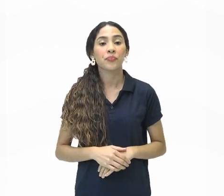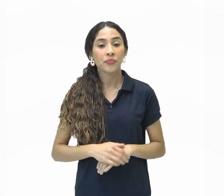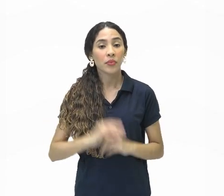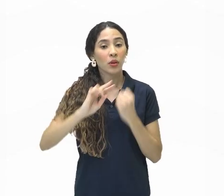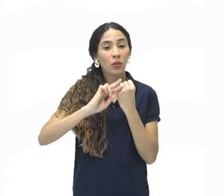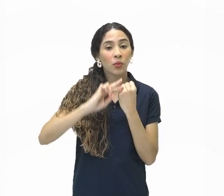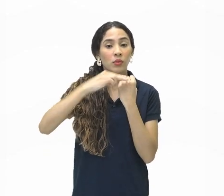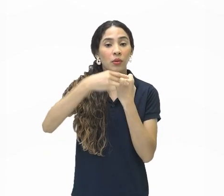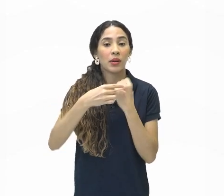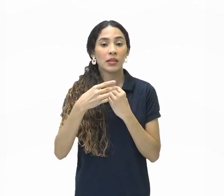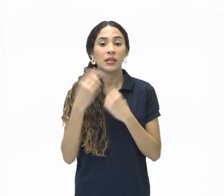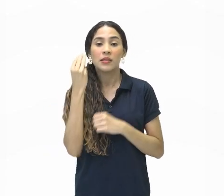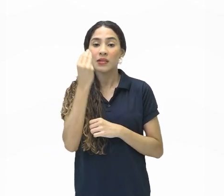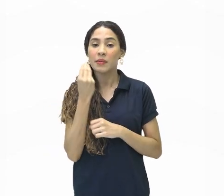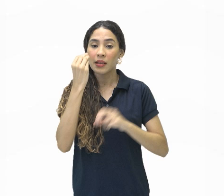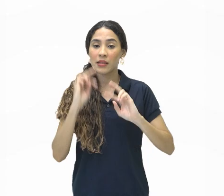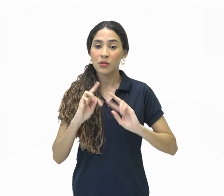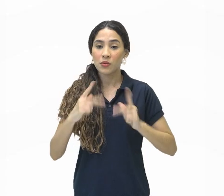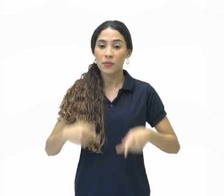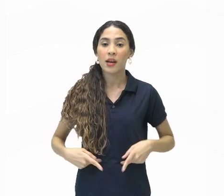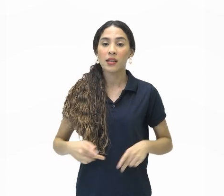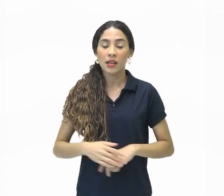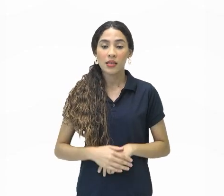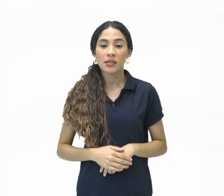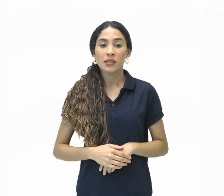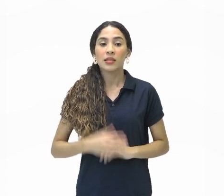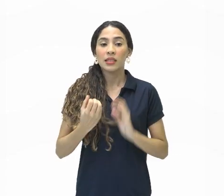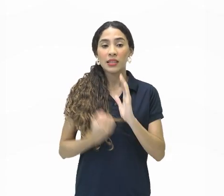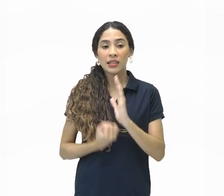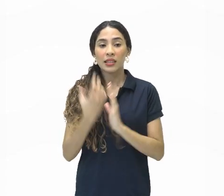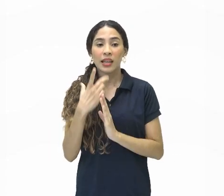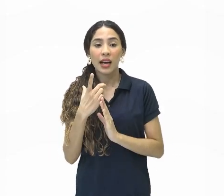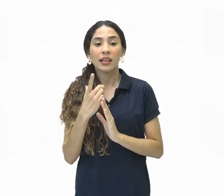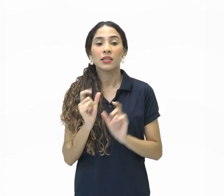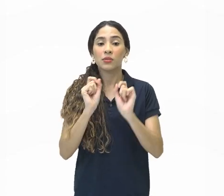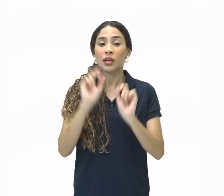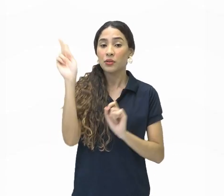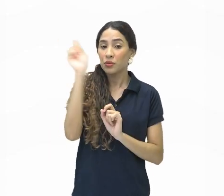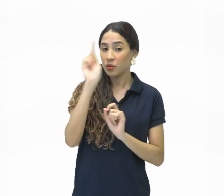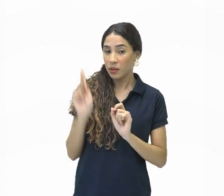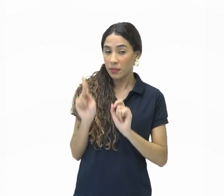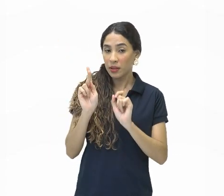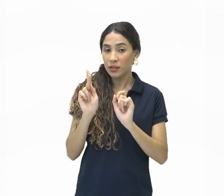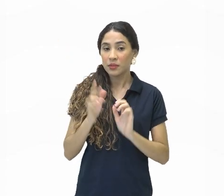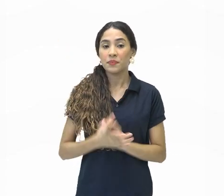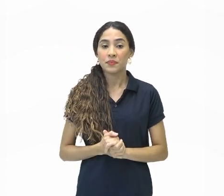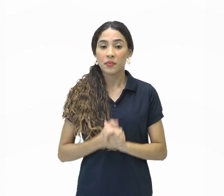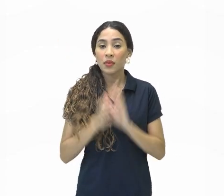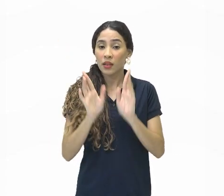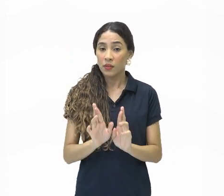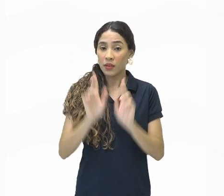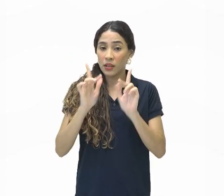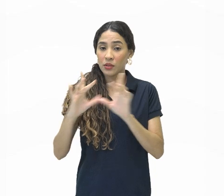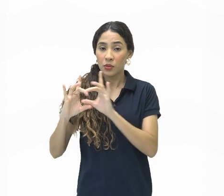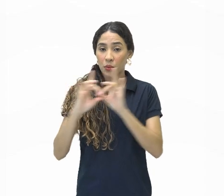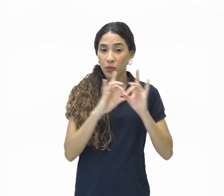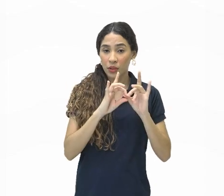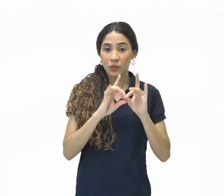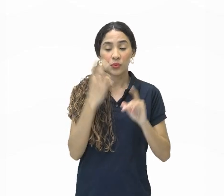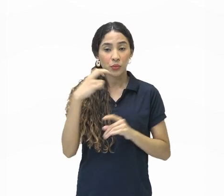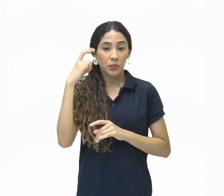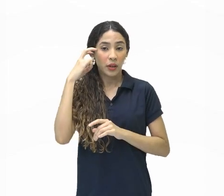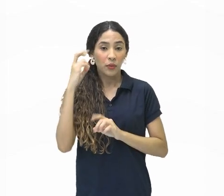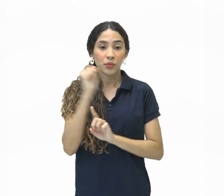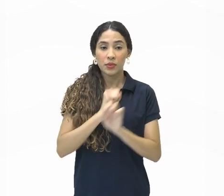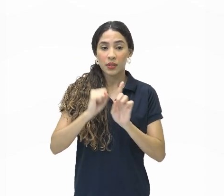como consequências de experiências humanas estabelecidas historicamente em diferentes contextos